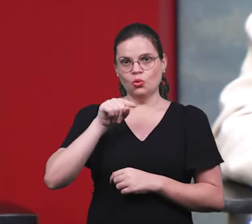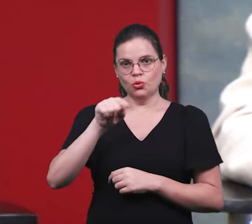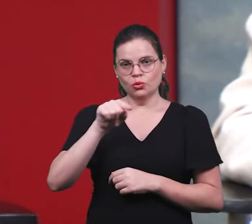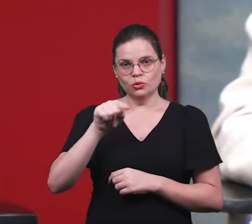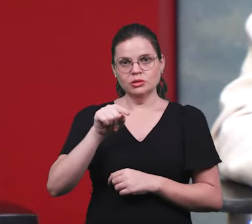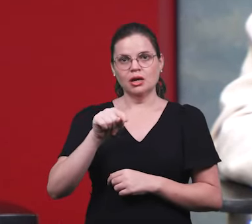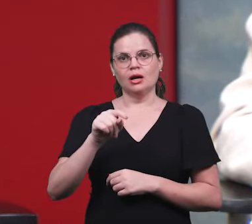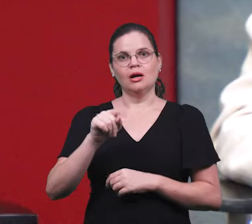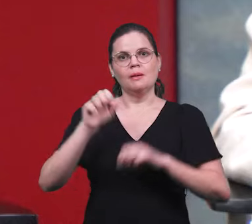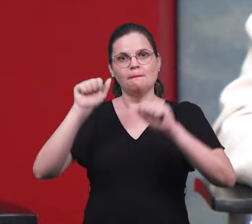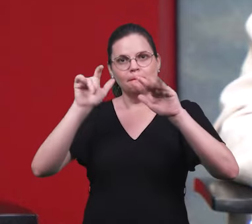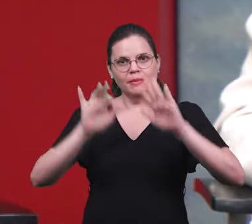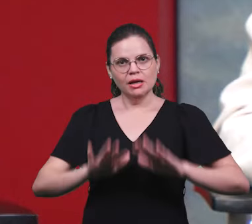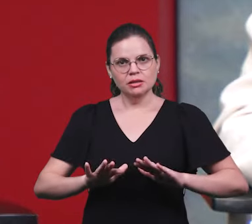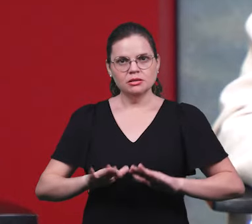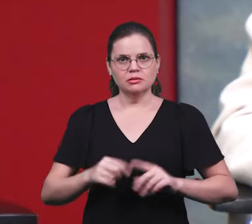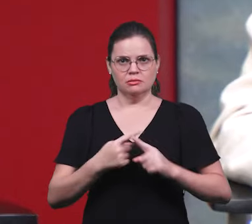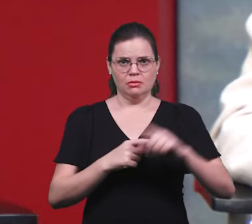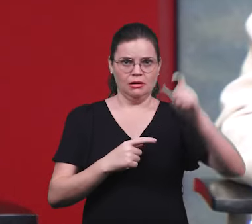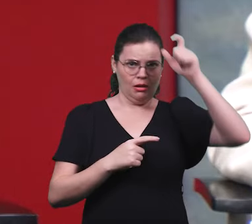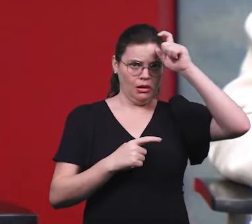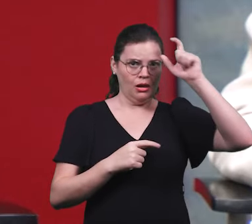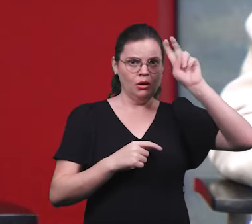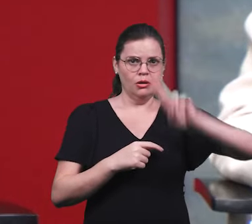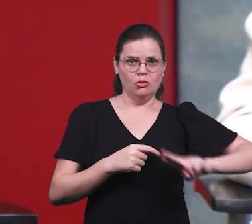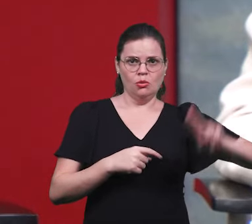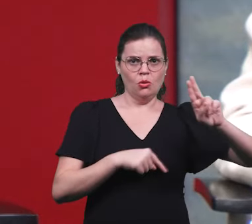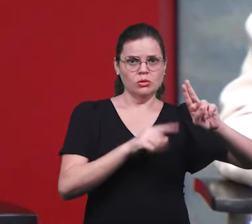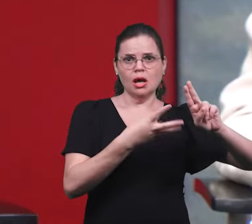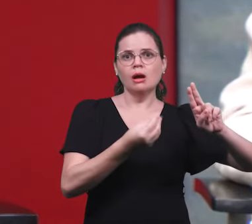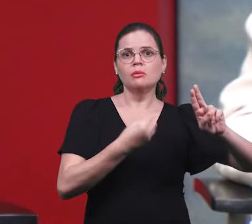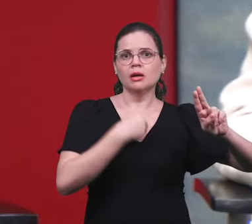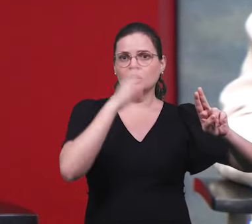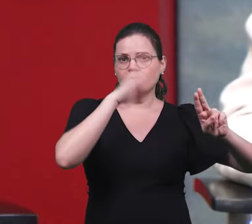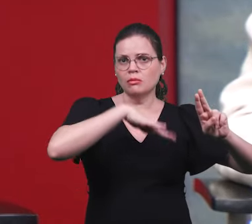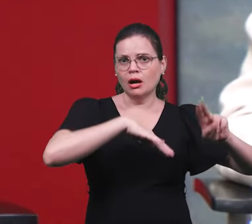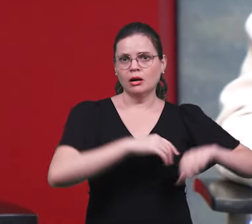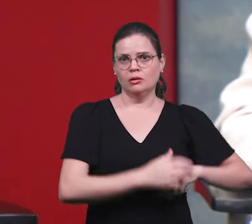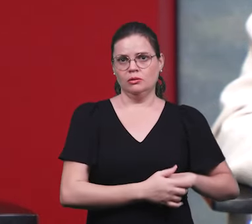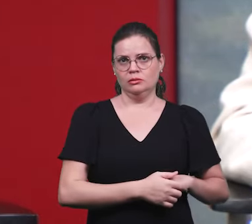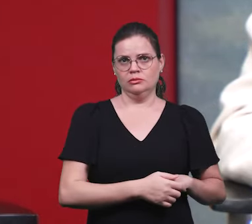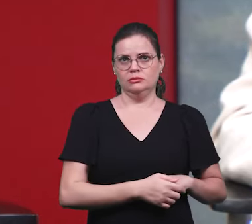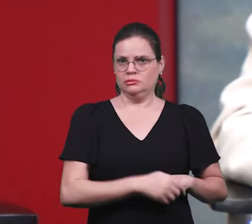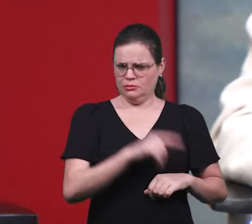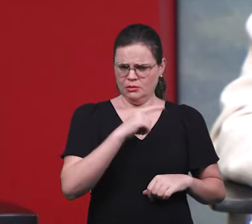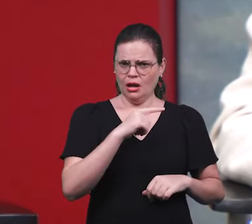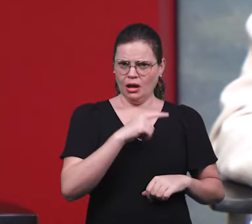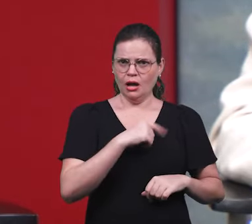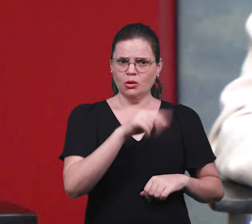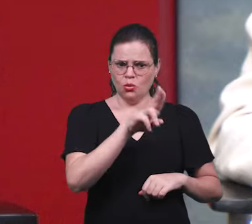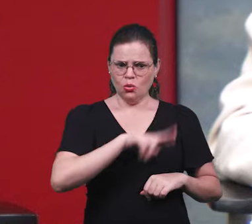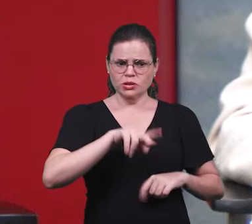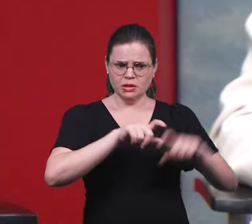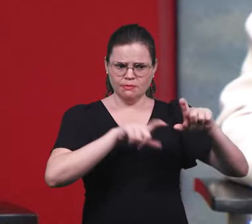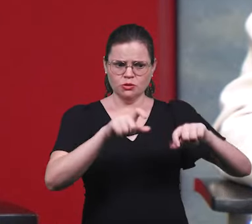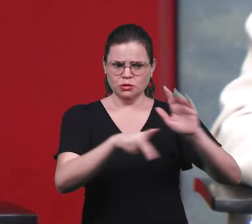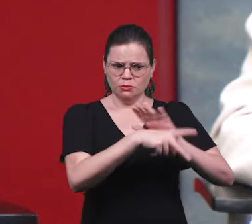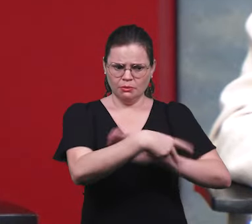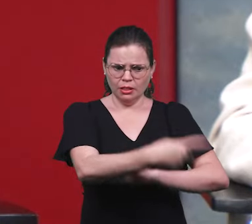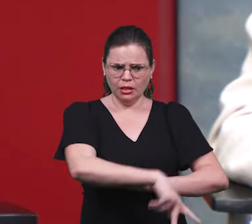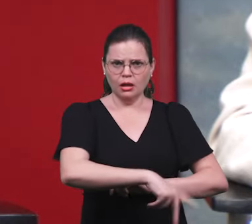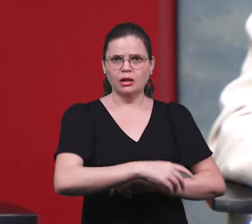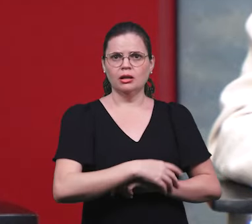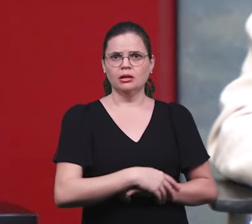Satanás tem aqueles que ele usa para maldição. Ele tem os instrumentos dele.